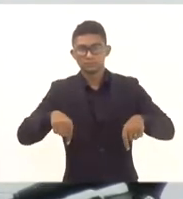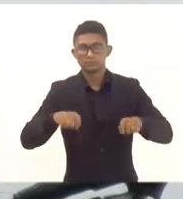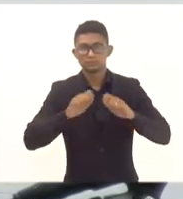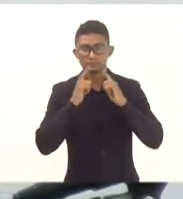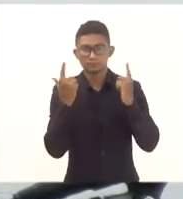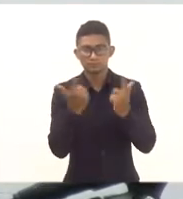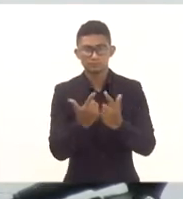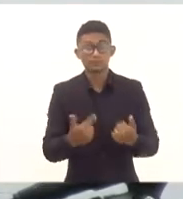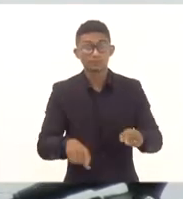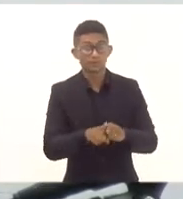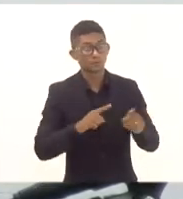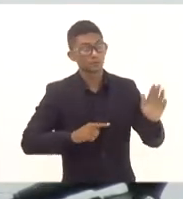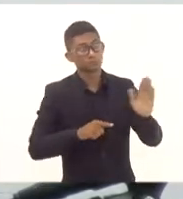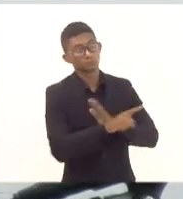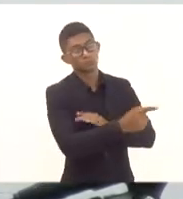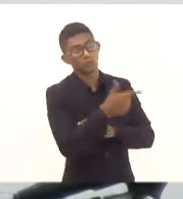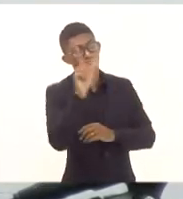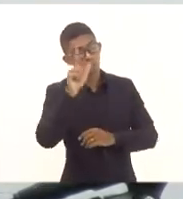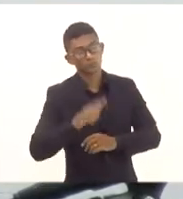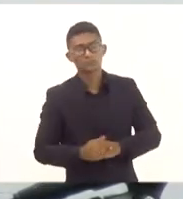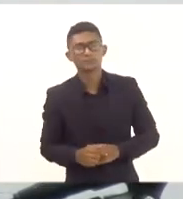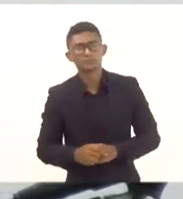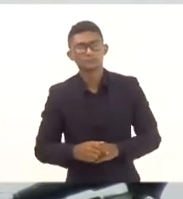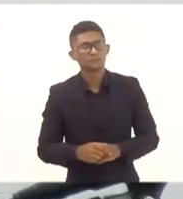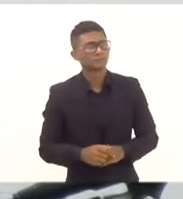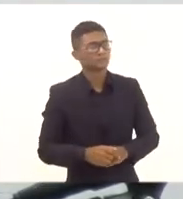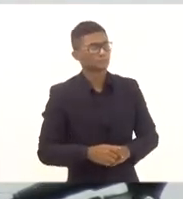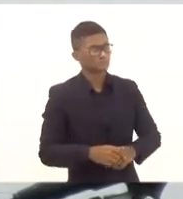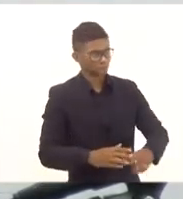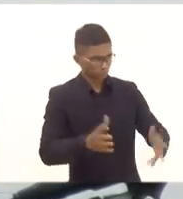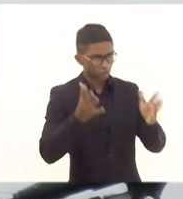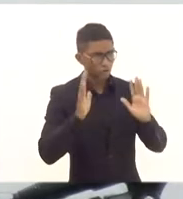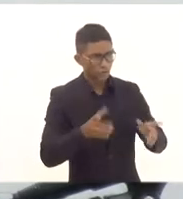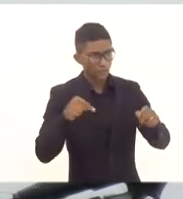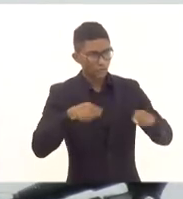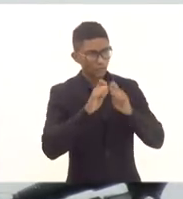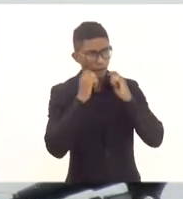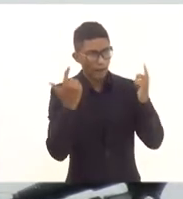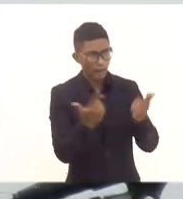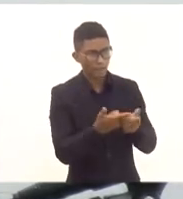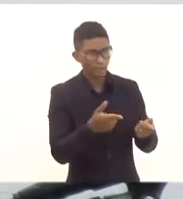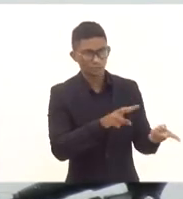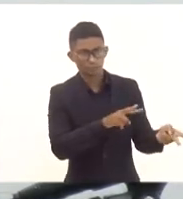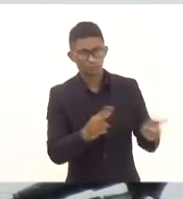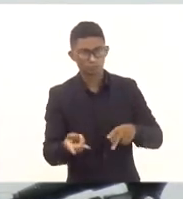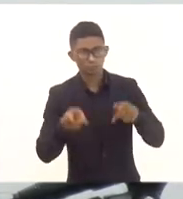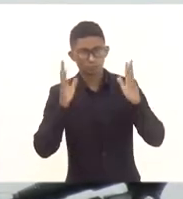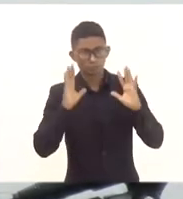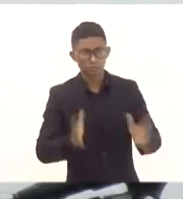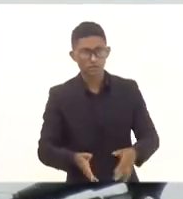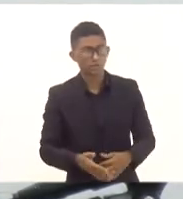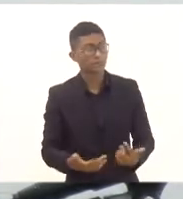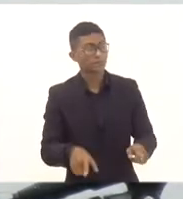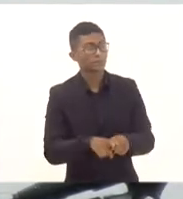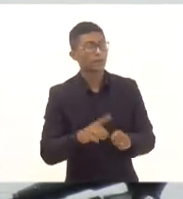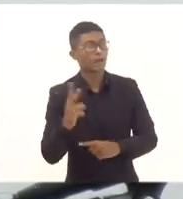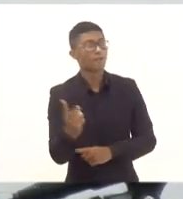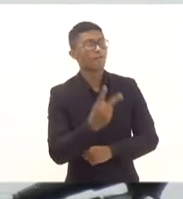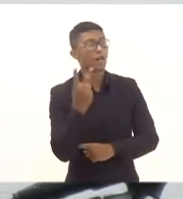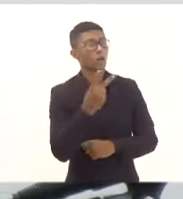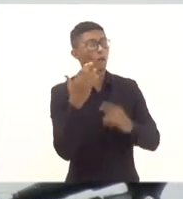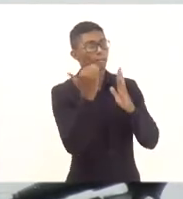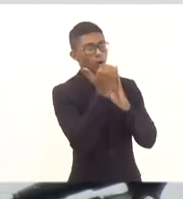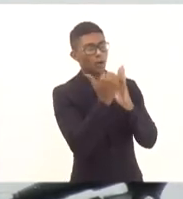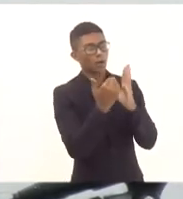pergunta né se essa prestação de contas já foi ou não entregue alerj e quais são os valores totais do